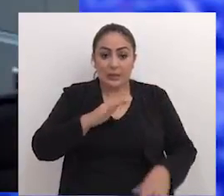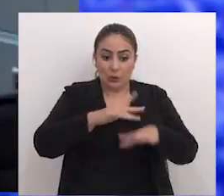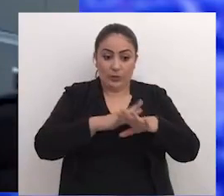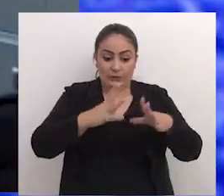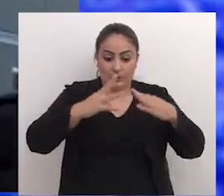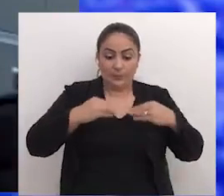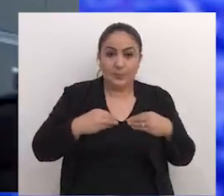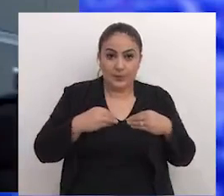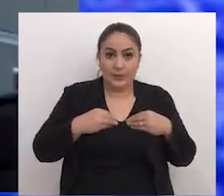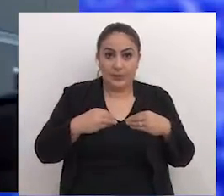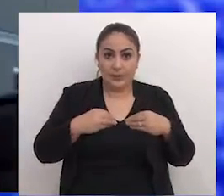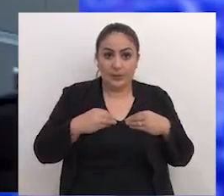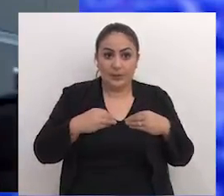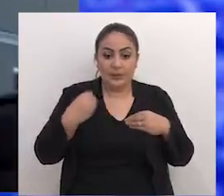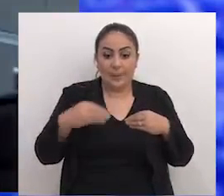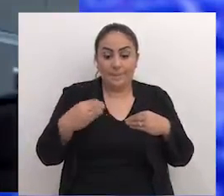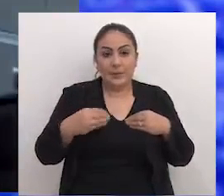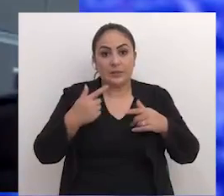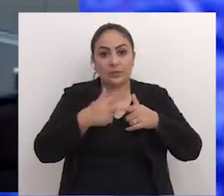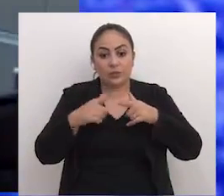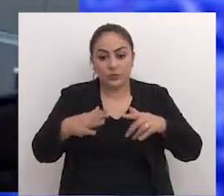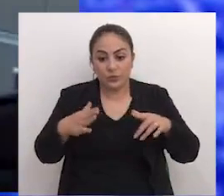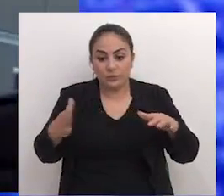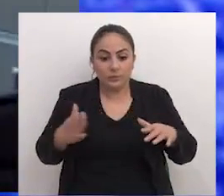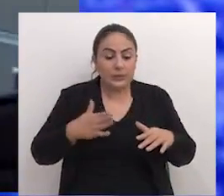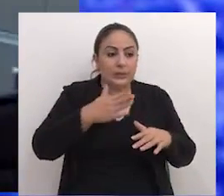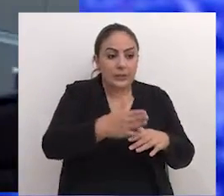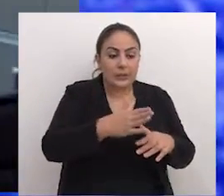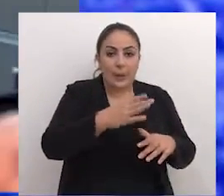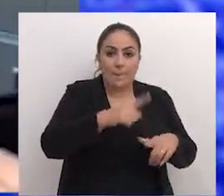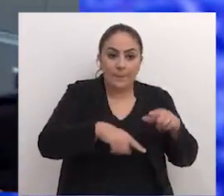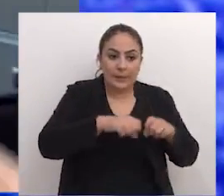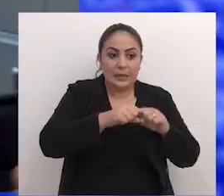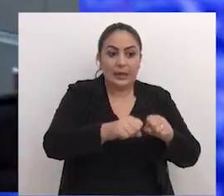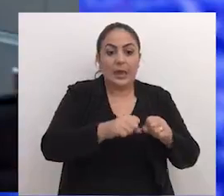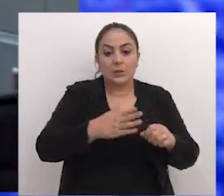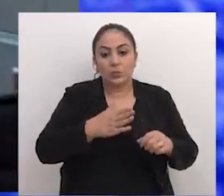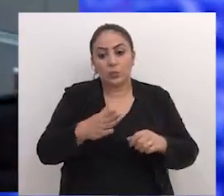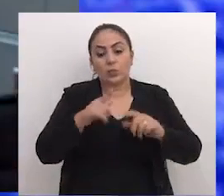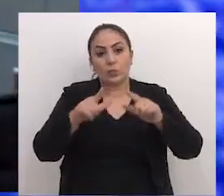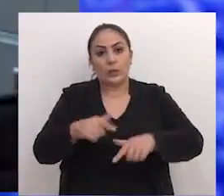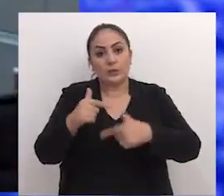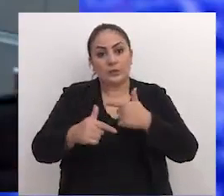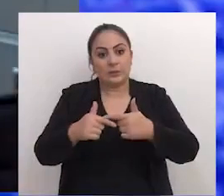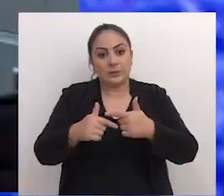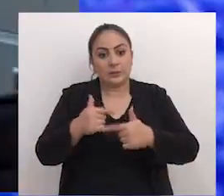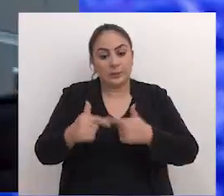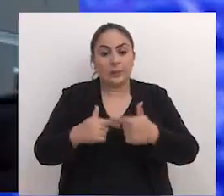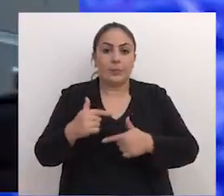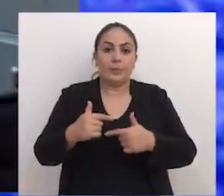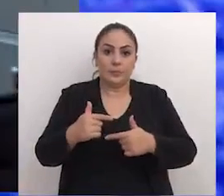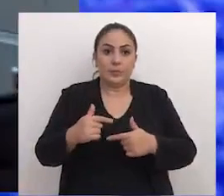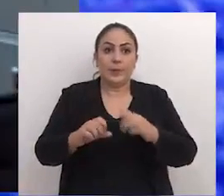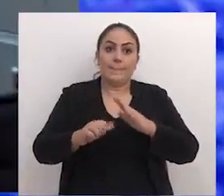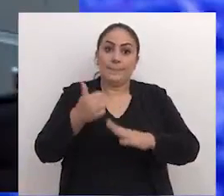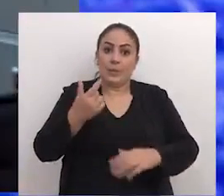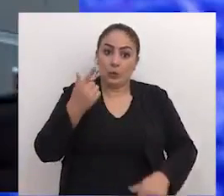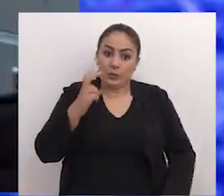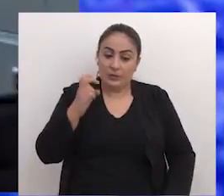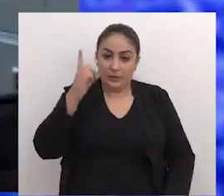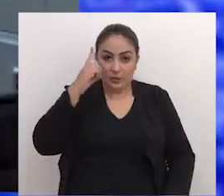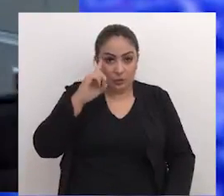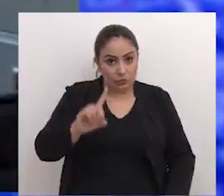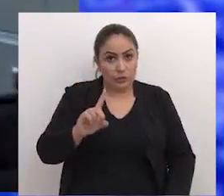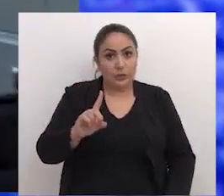pela doença, e elas têm que se dirigir, por exemplo, ao supermercado, a locais de aglomeração para trabalhar, os primeiros 15